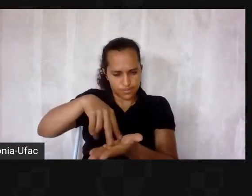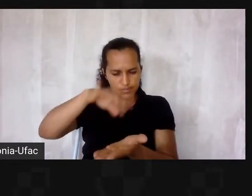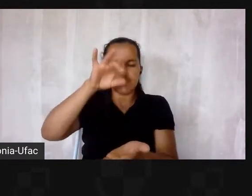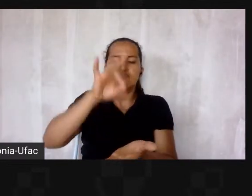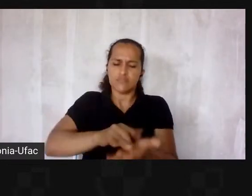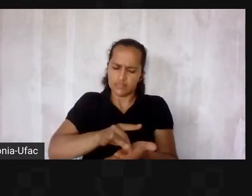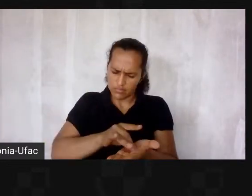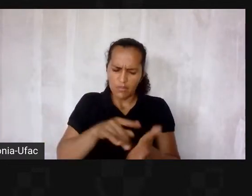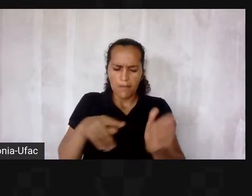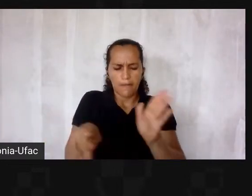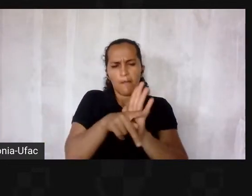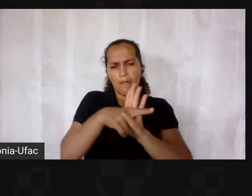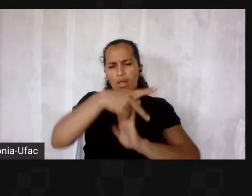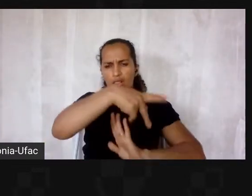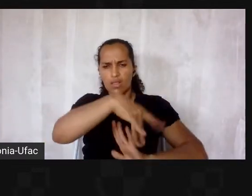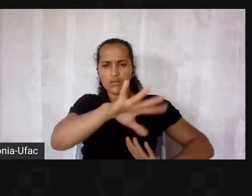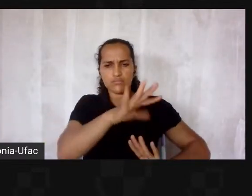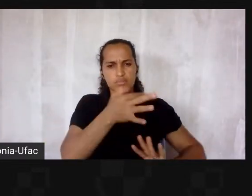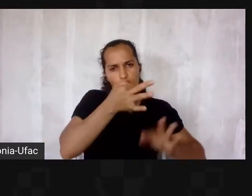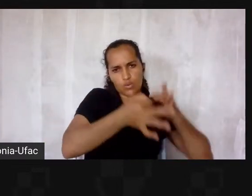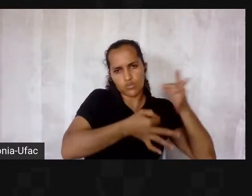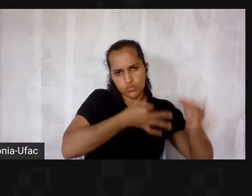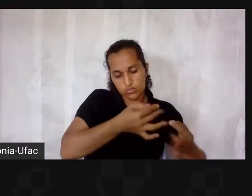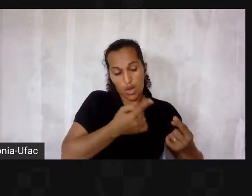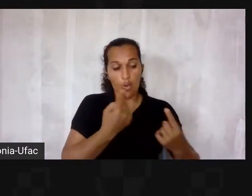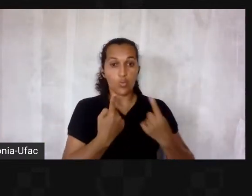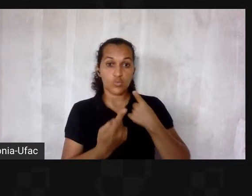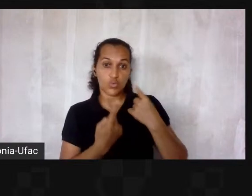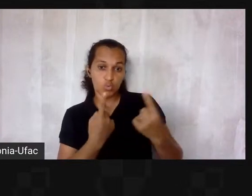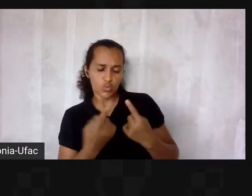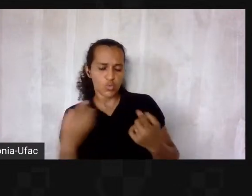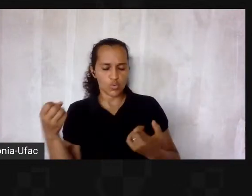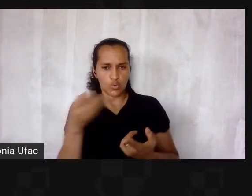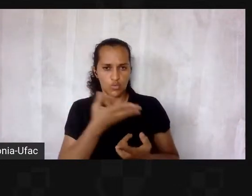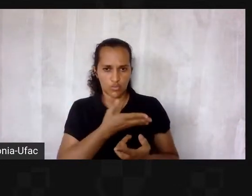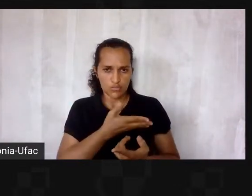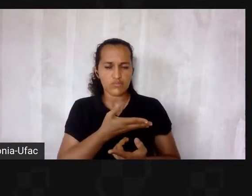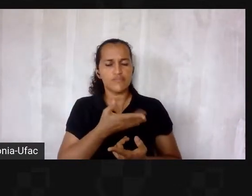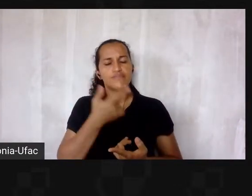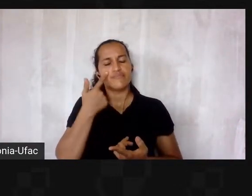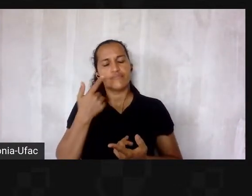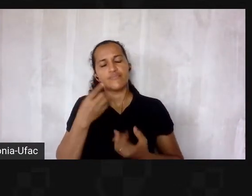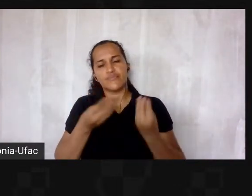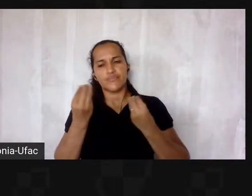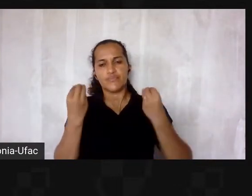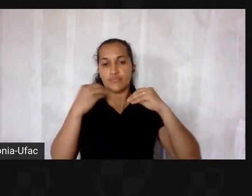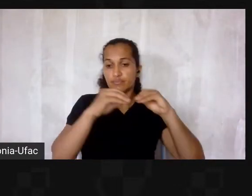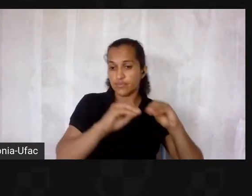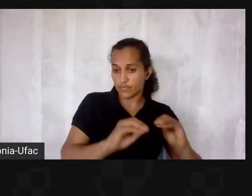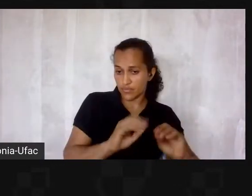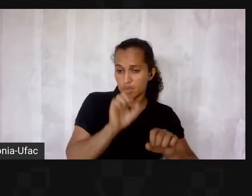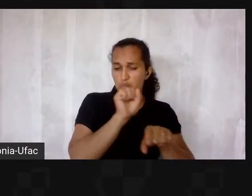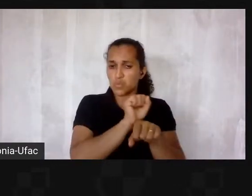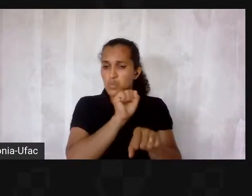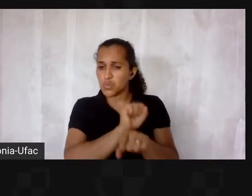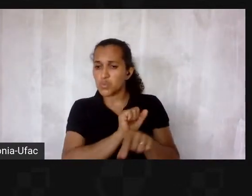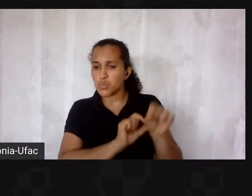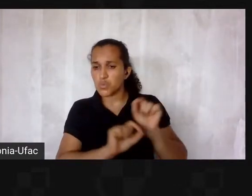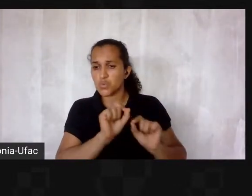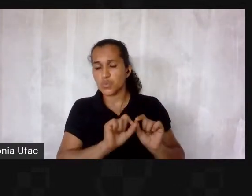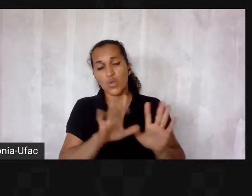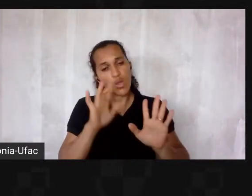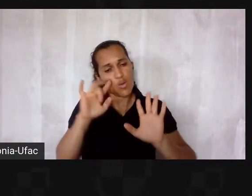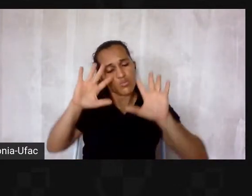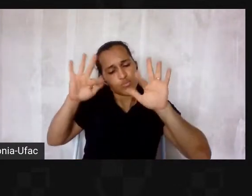pertencimento. Então, o discurso também do novo é algo sobre o qual se deposita uma esperança, e eu fecho